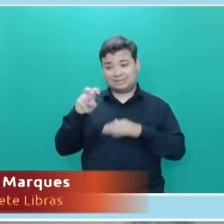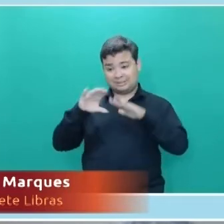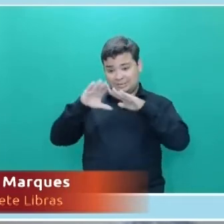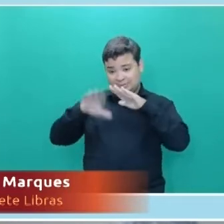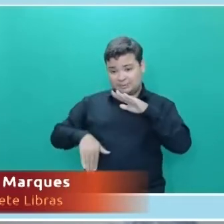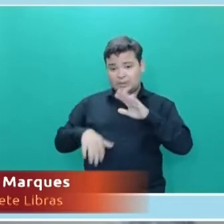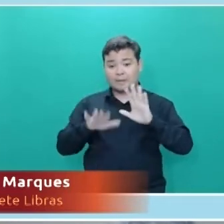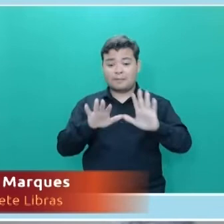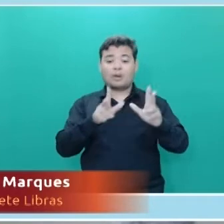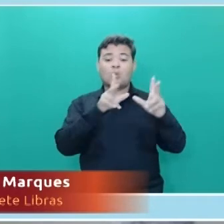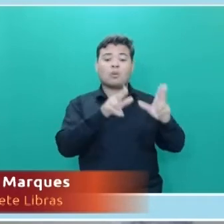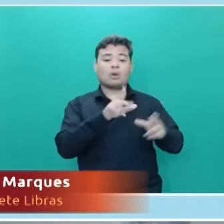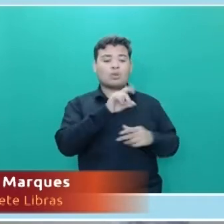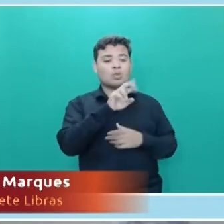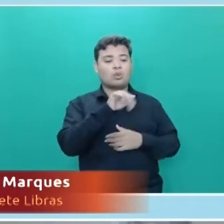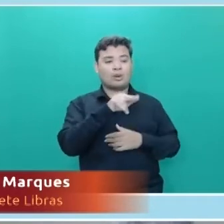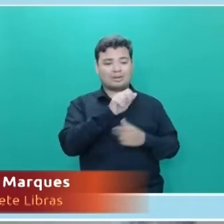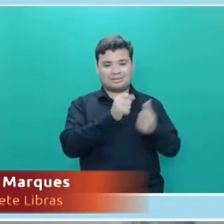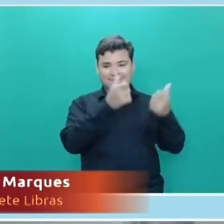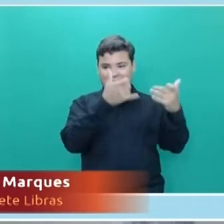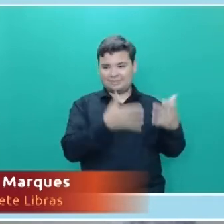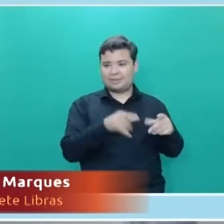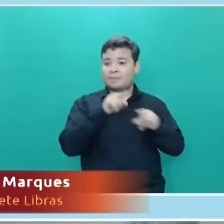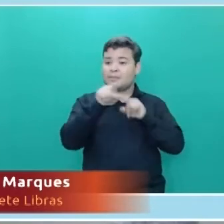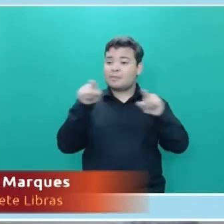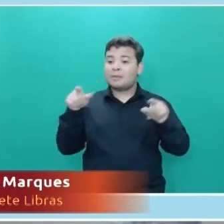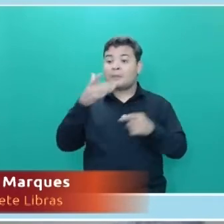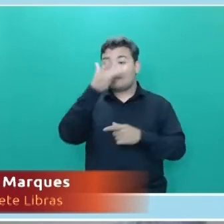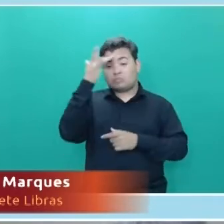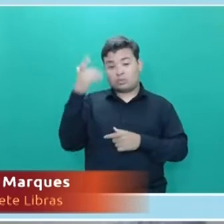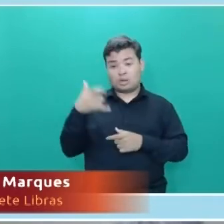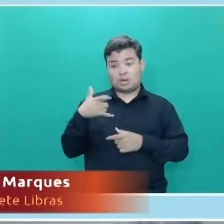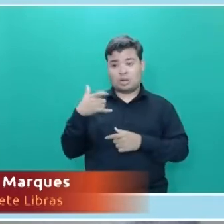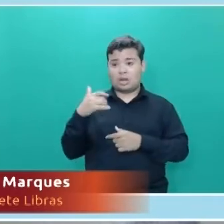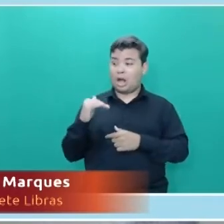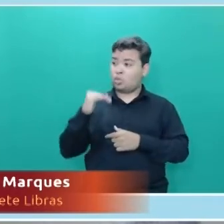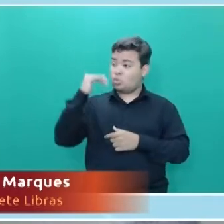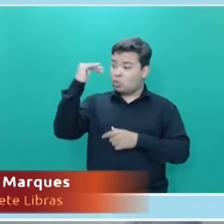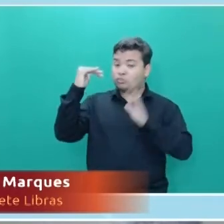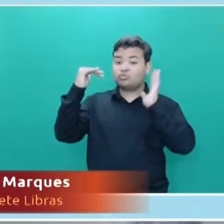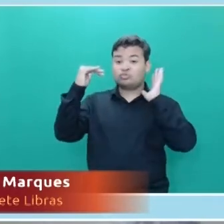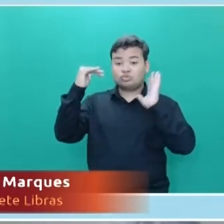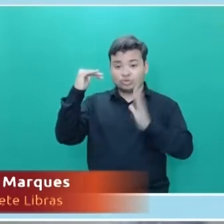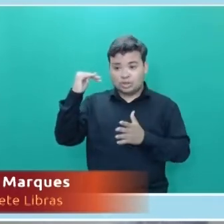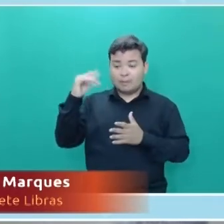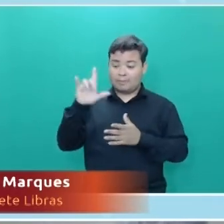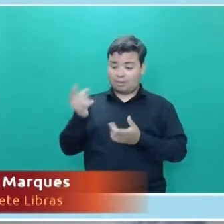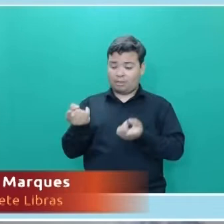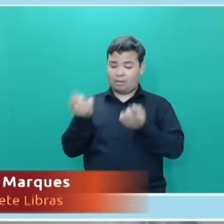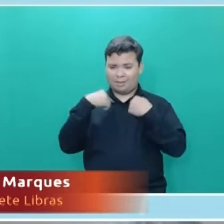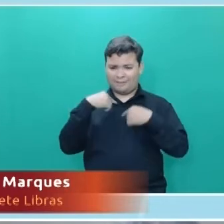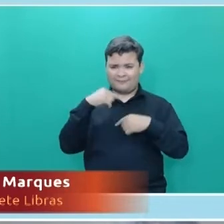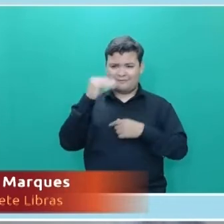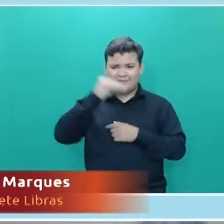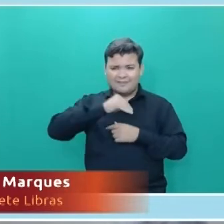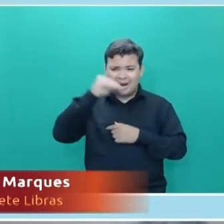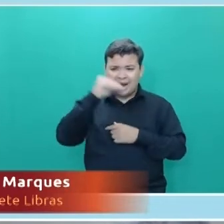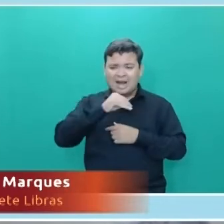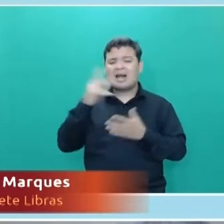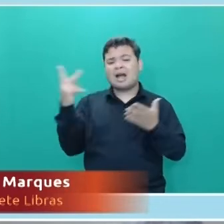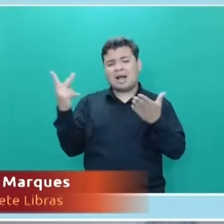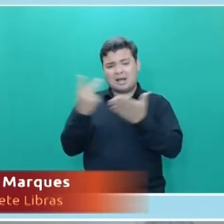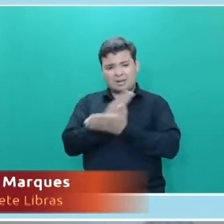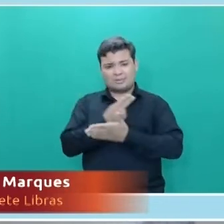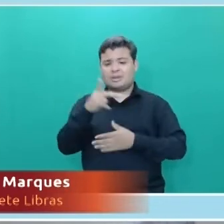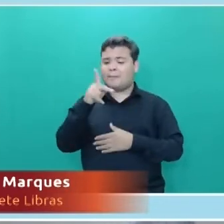falando, adultos também que estão com o sistema imunológico comprometido, principalmente, também podem ser